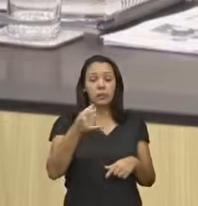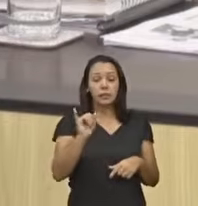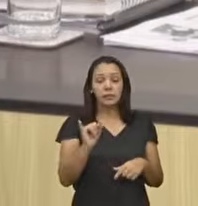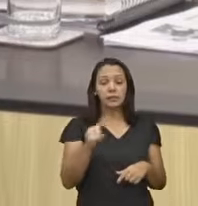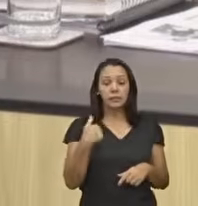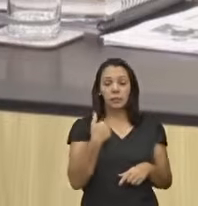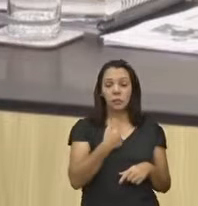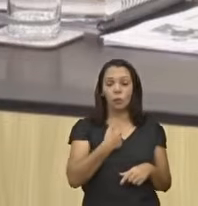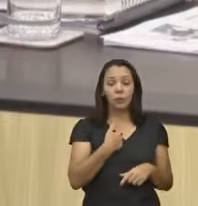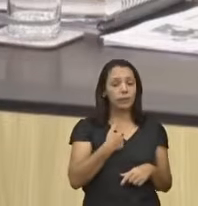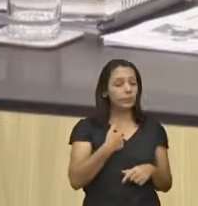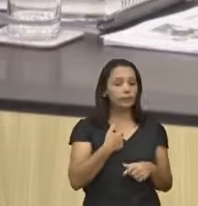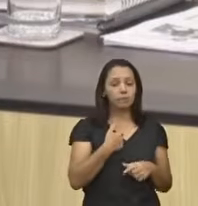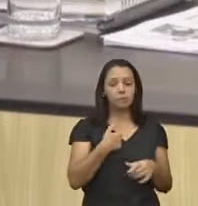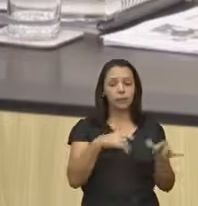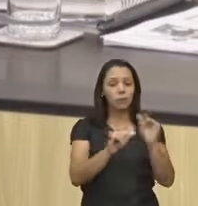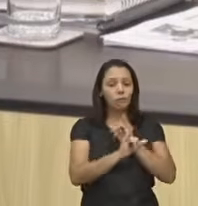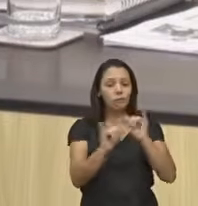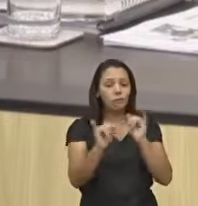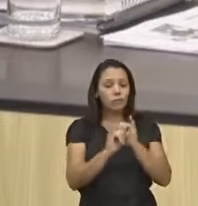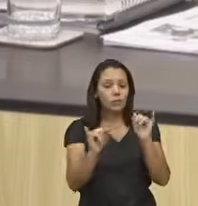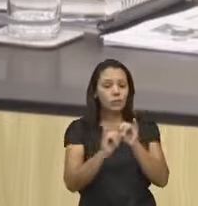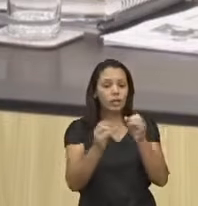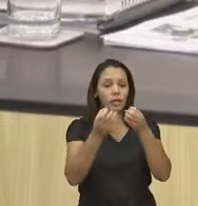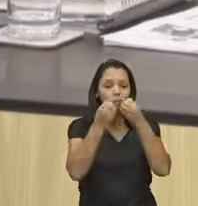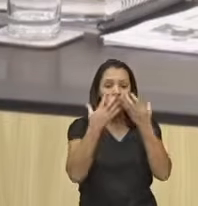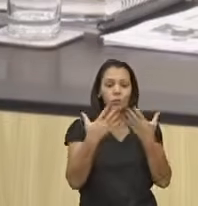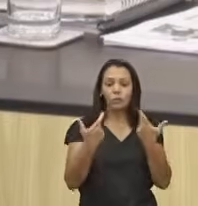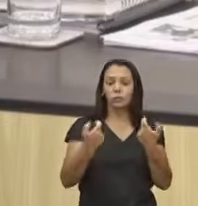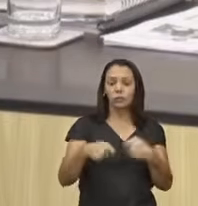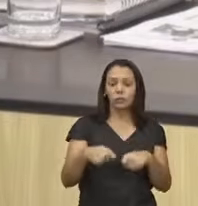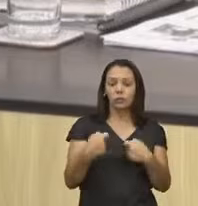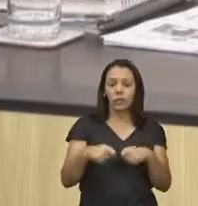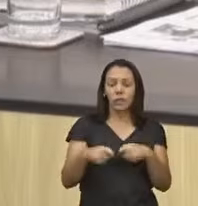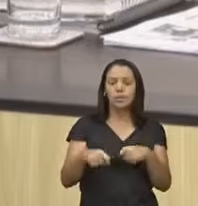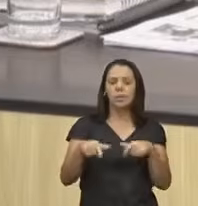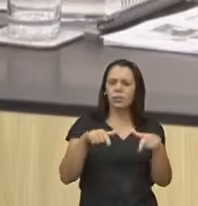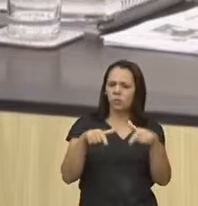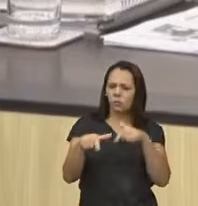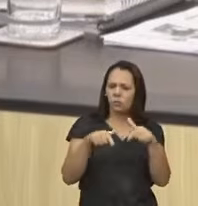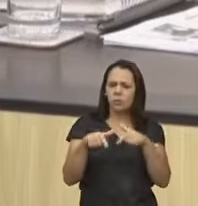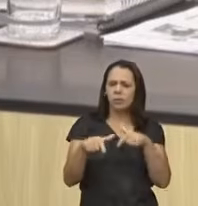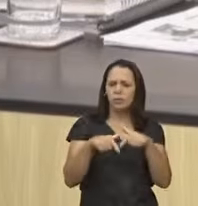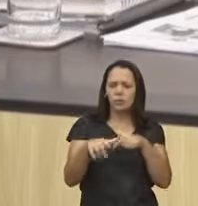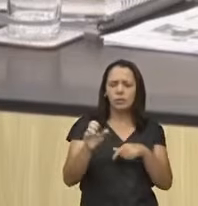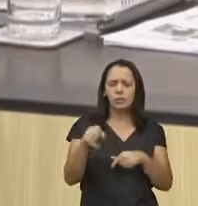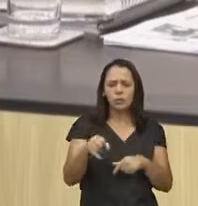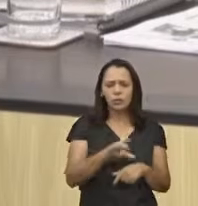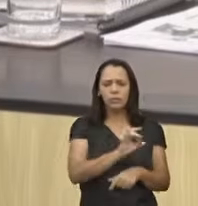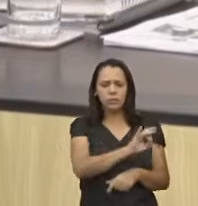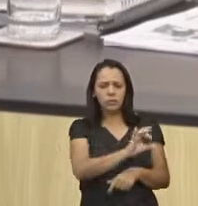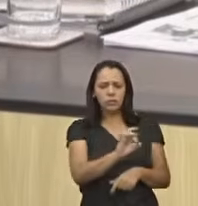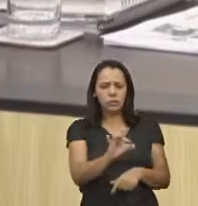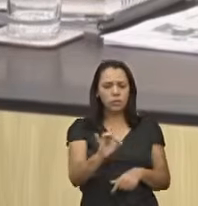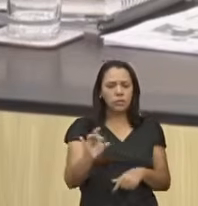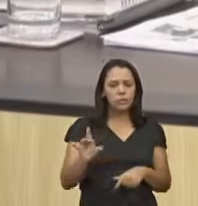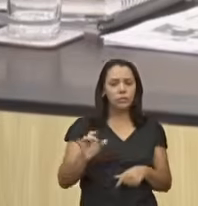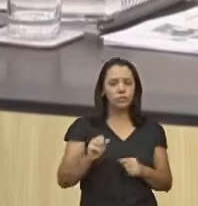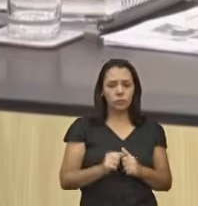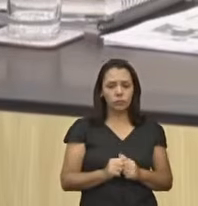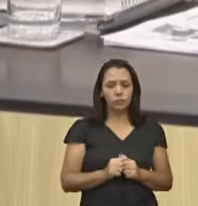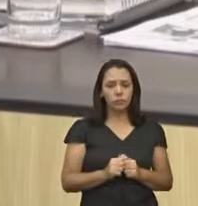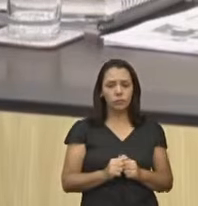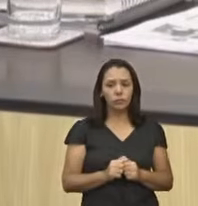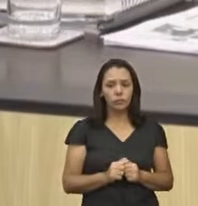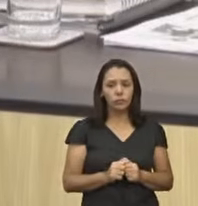não começarmos a divulgar que isso é bom e isso é necessário e importante para cada pessoa que